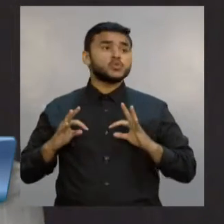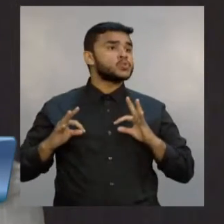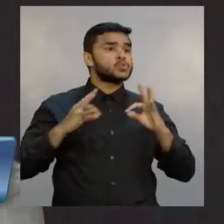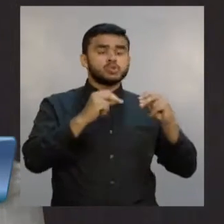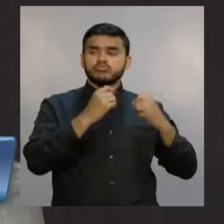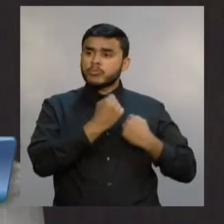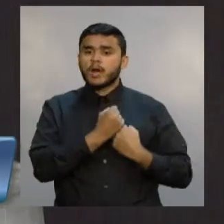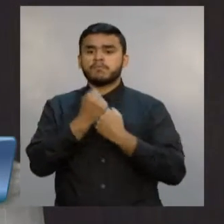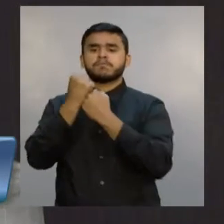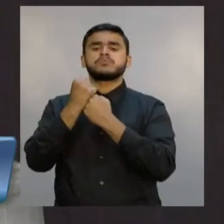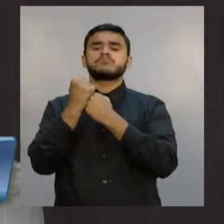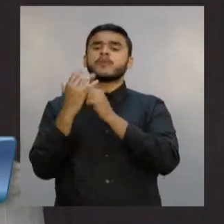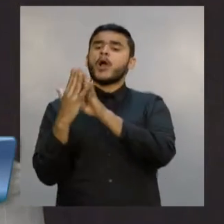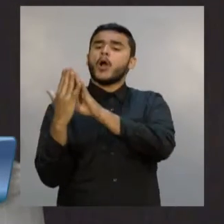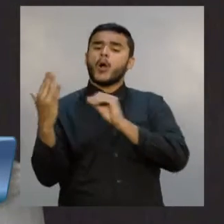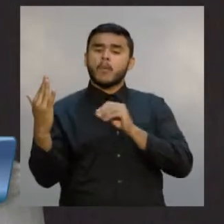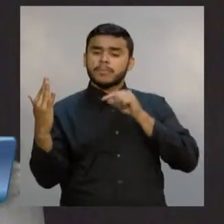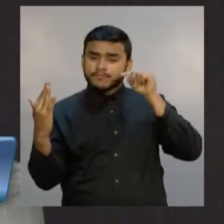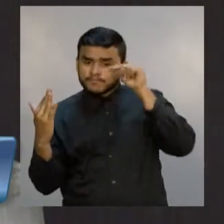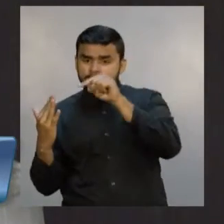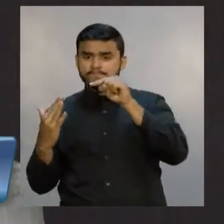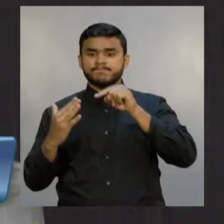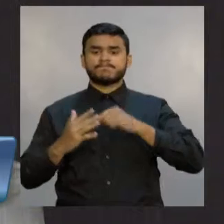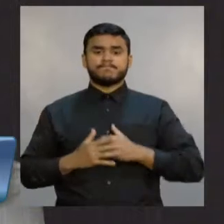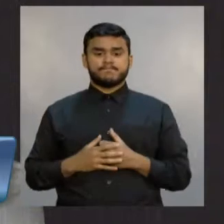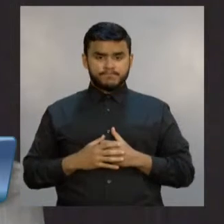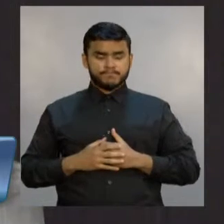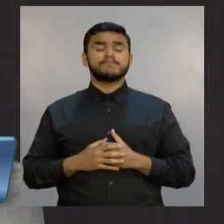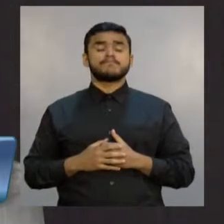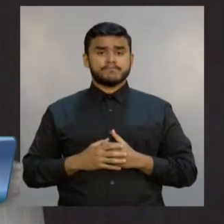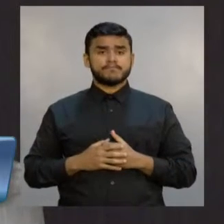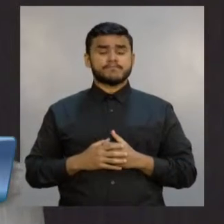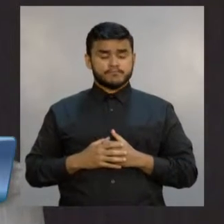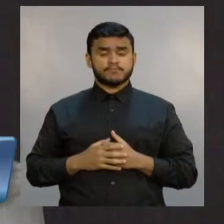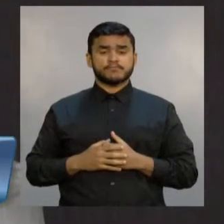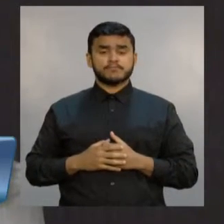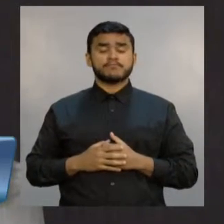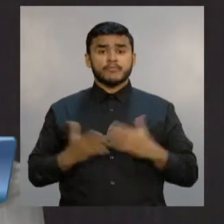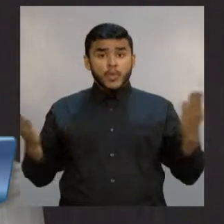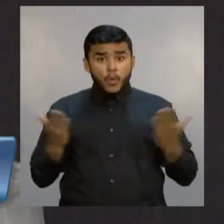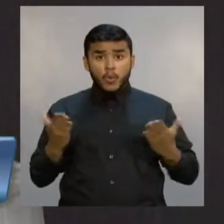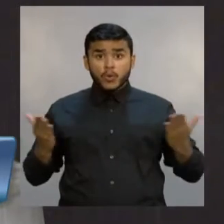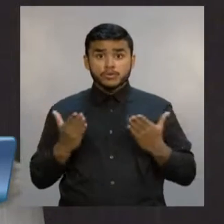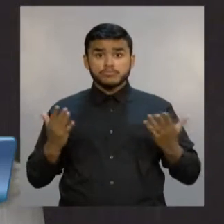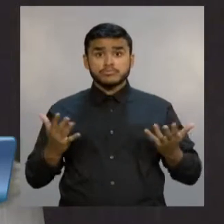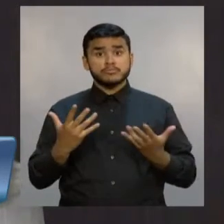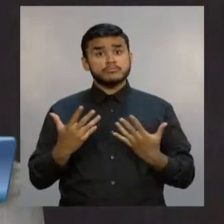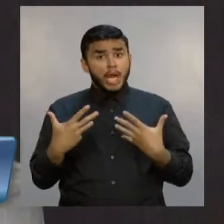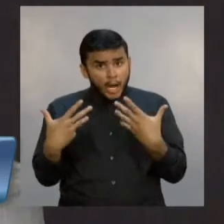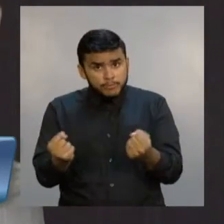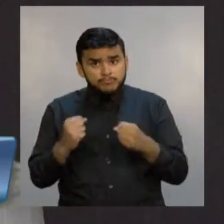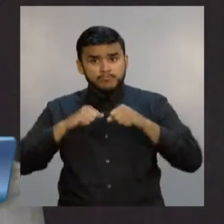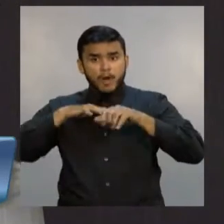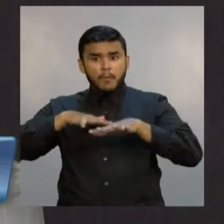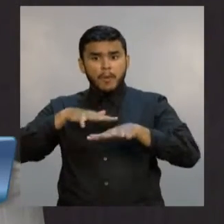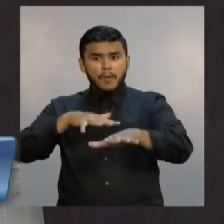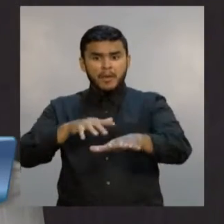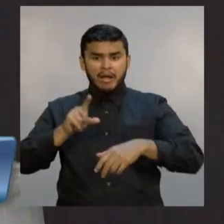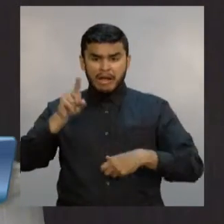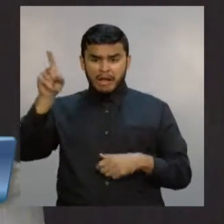várias outras jovens Marielles. Hoje é um dia de ocuparmos as ruas para dizermos que a